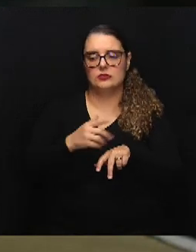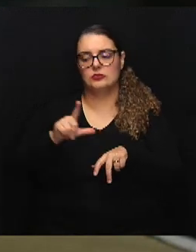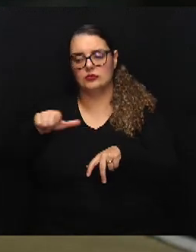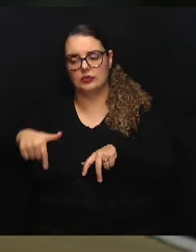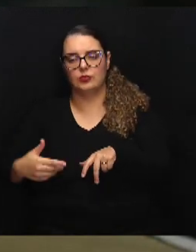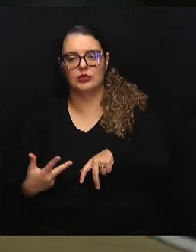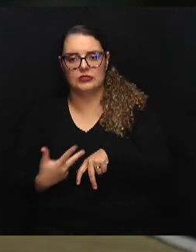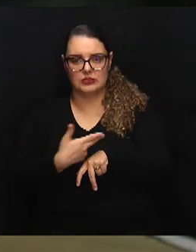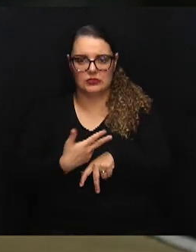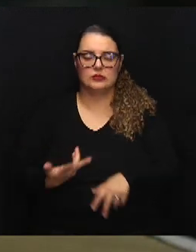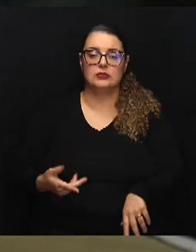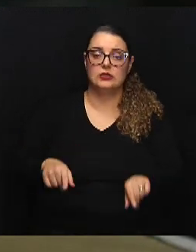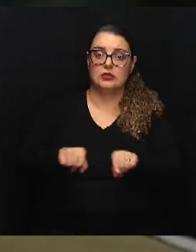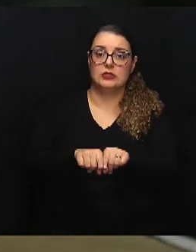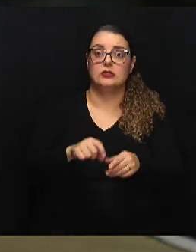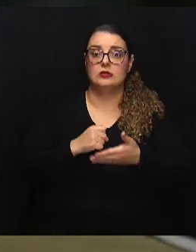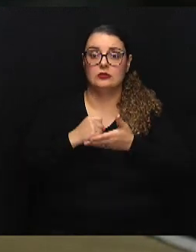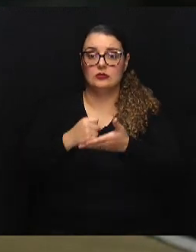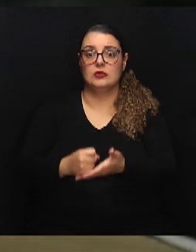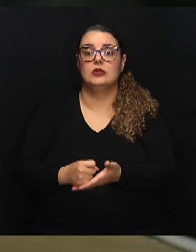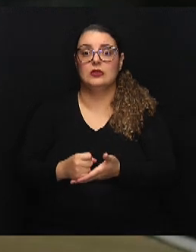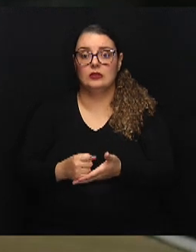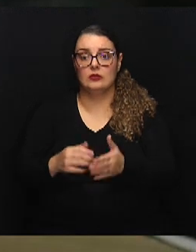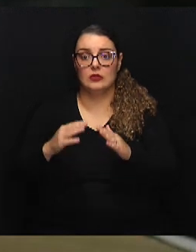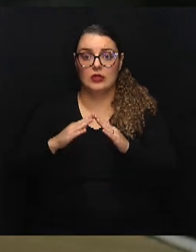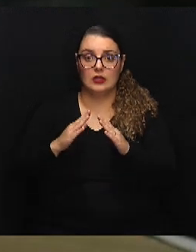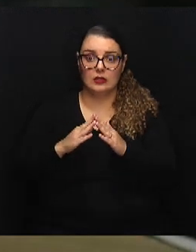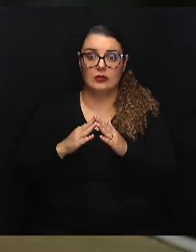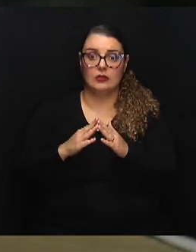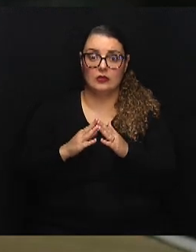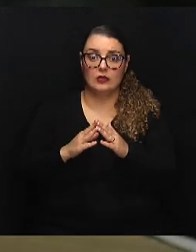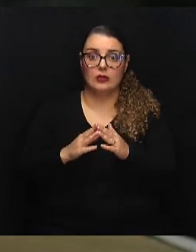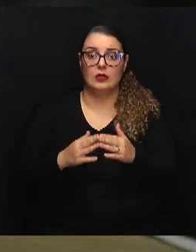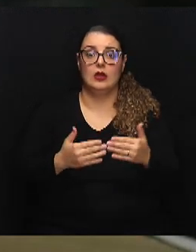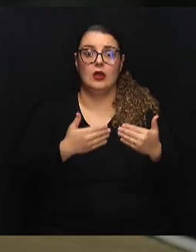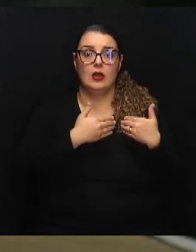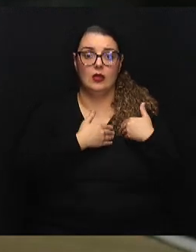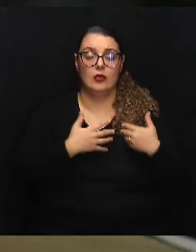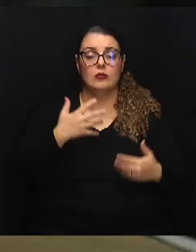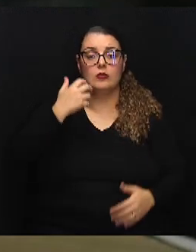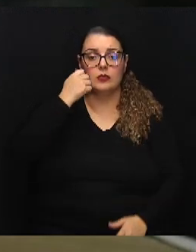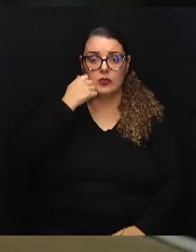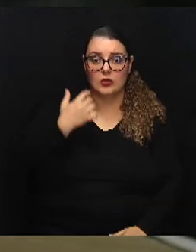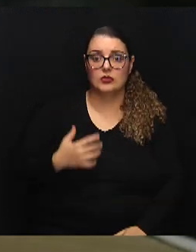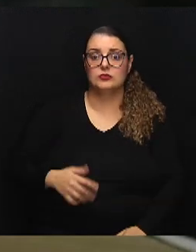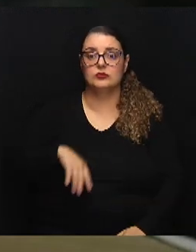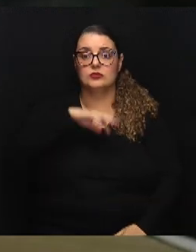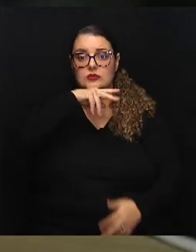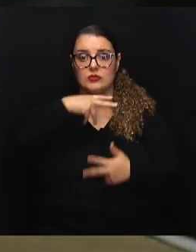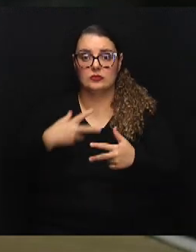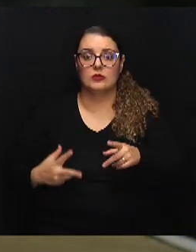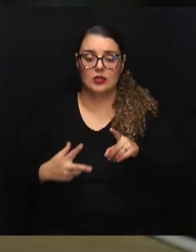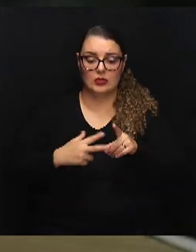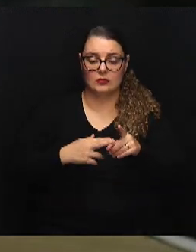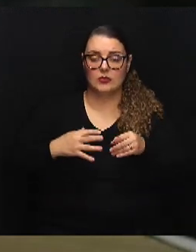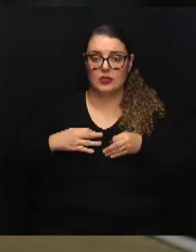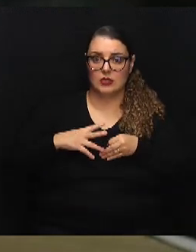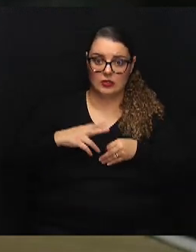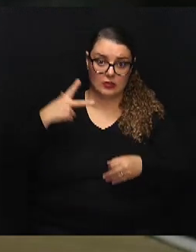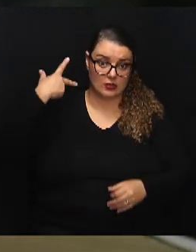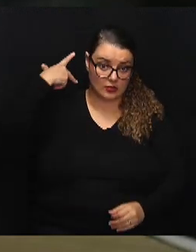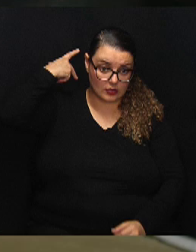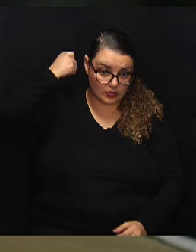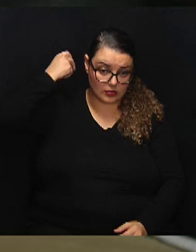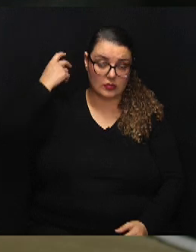também leva para casa um guia sobre a posse responsável. Os animais castrados recebem também implantação de microchips.